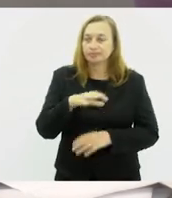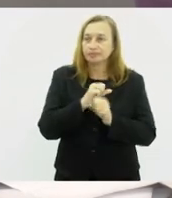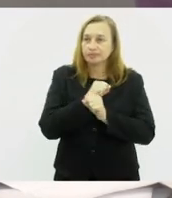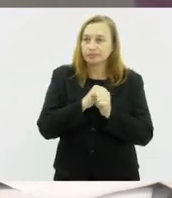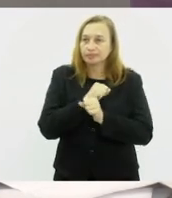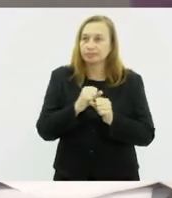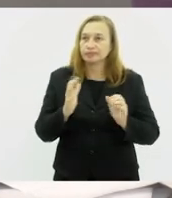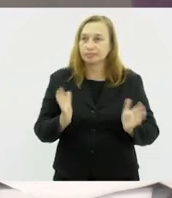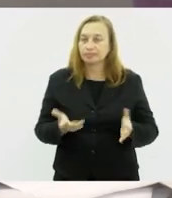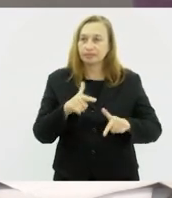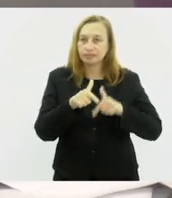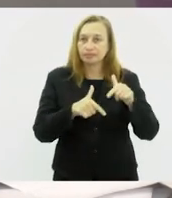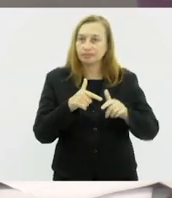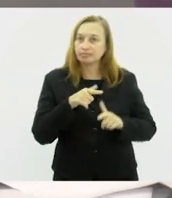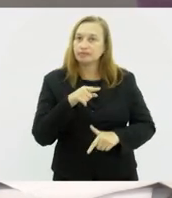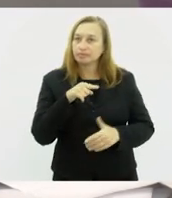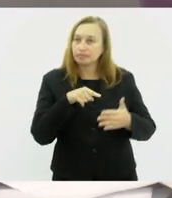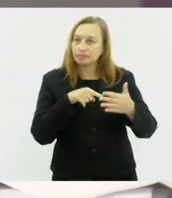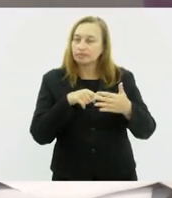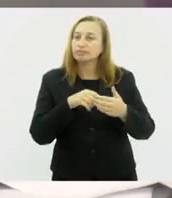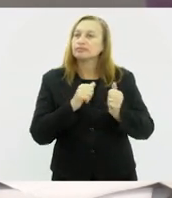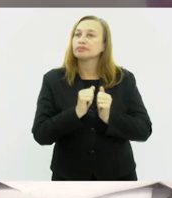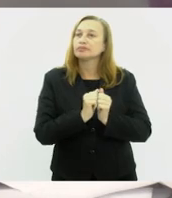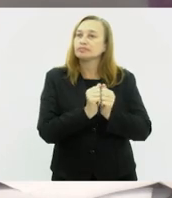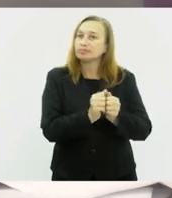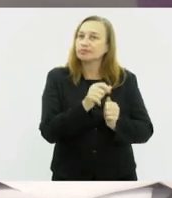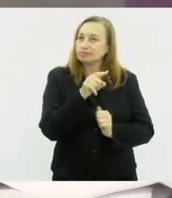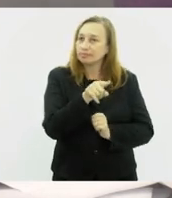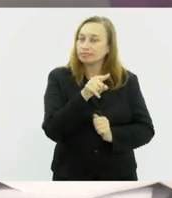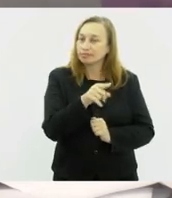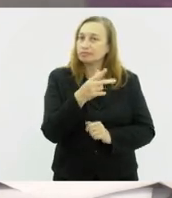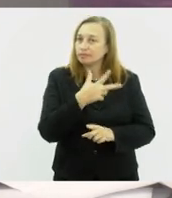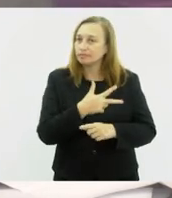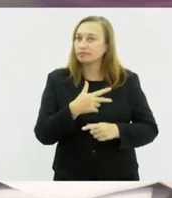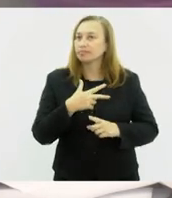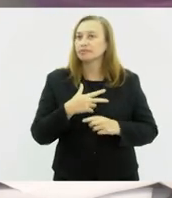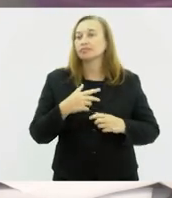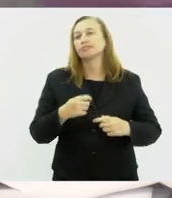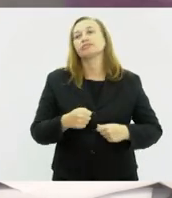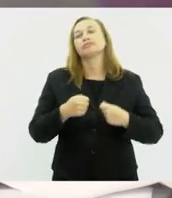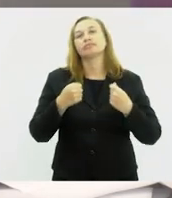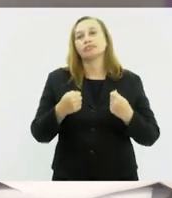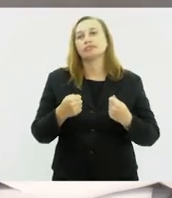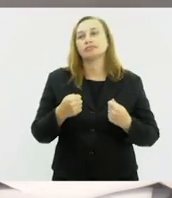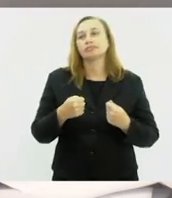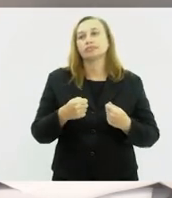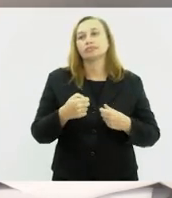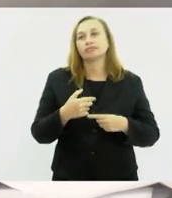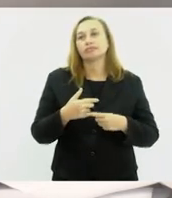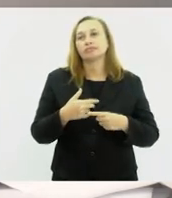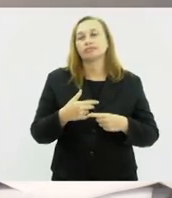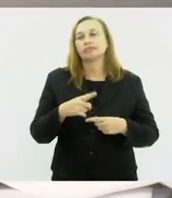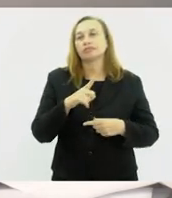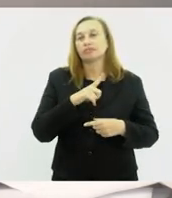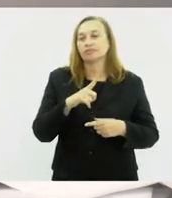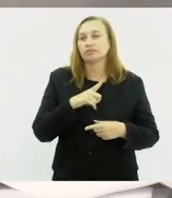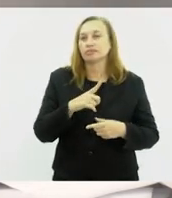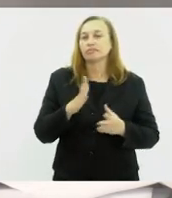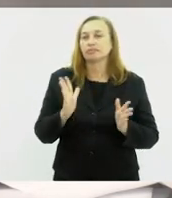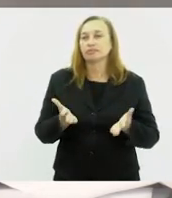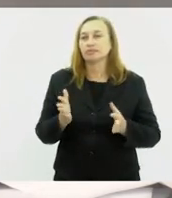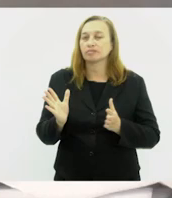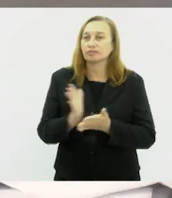agora tá trabalhando contigo você tem muita sorte alguns dos projetos que a Monique ajudou a preparar nós já